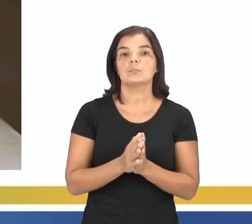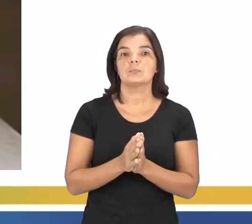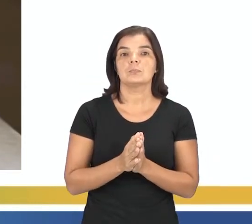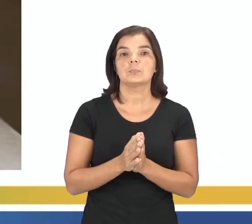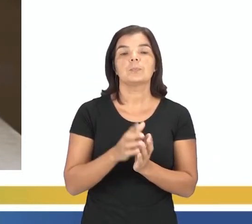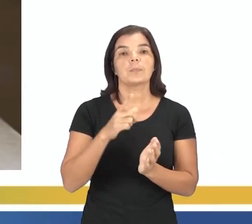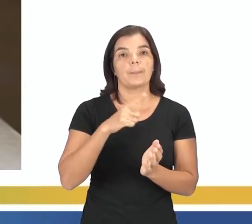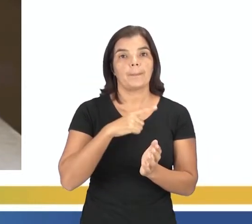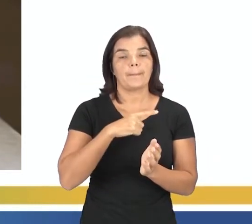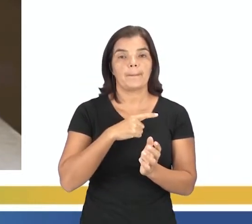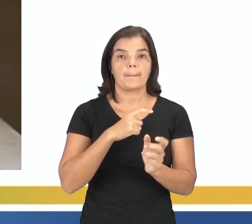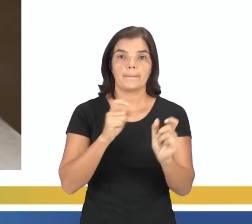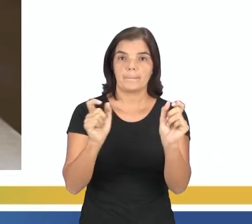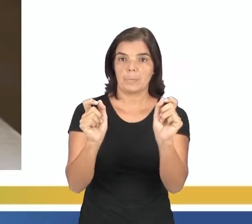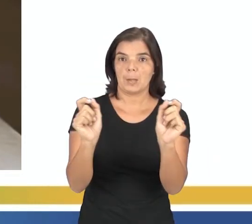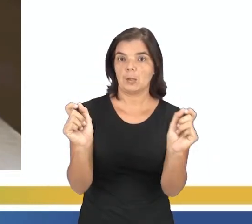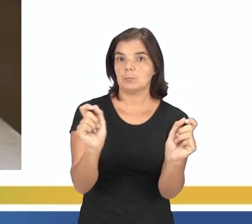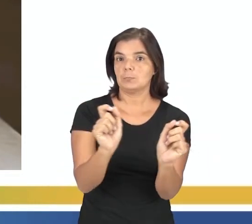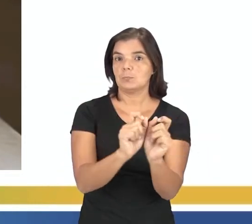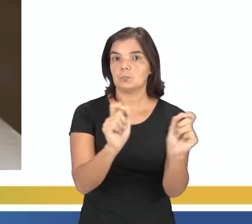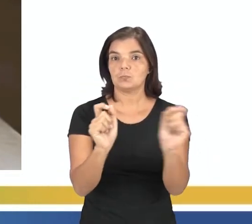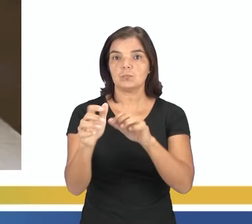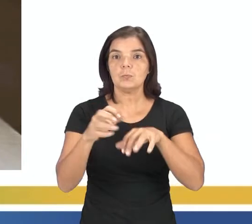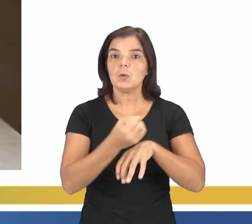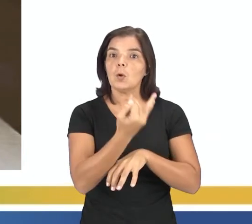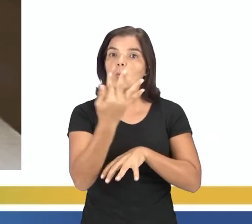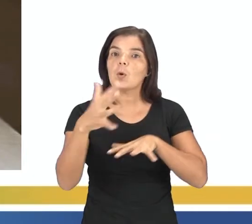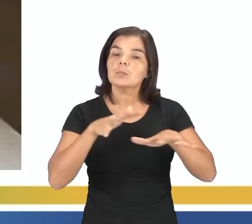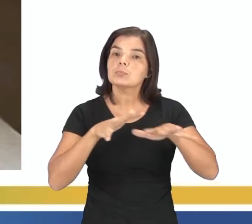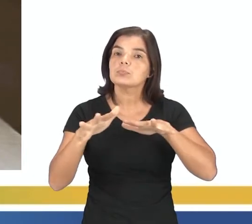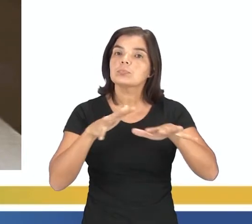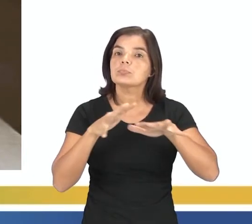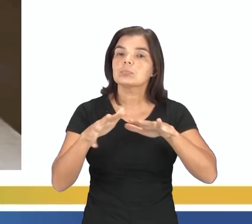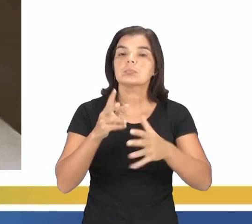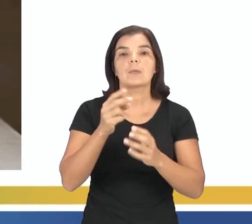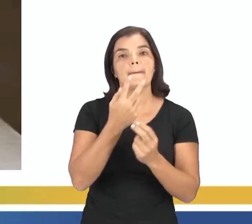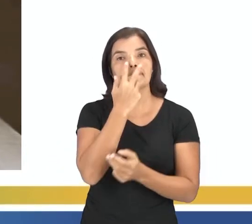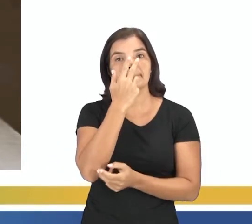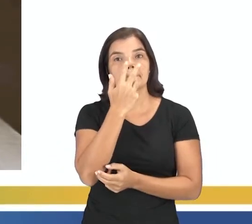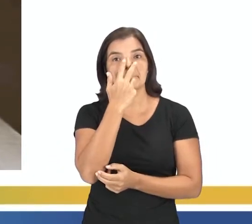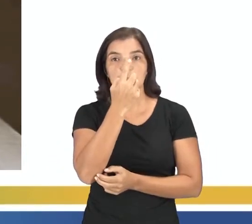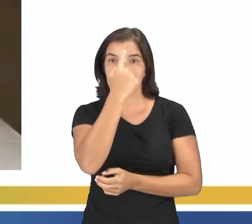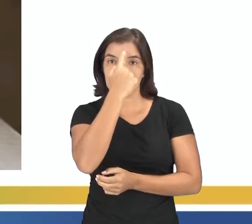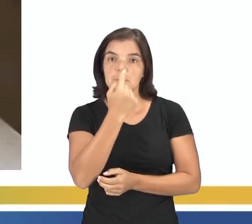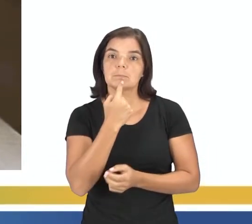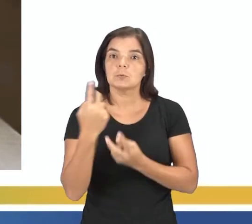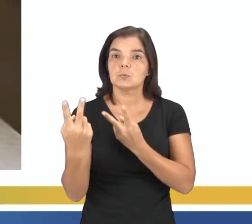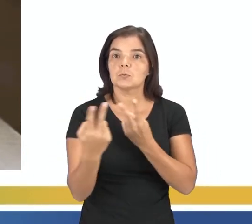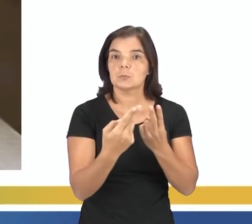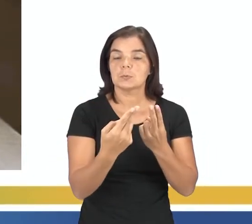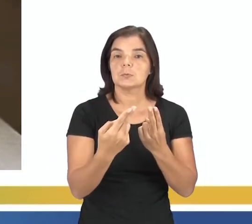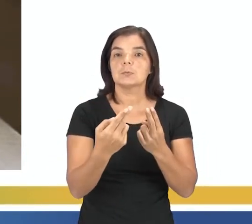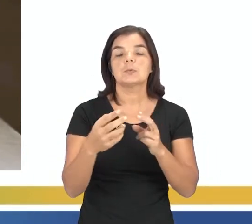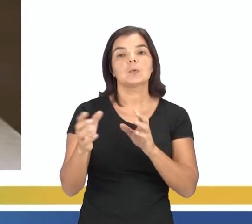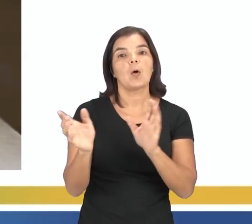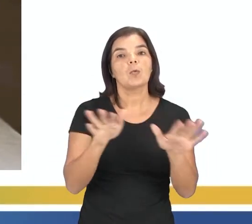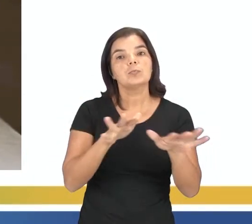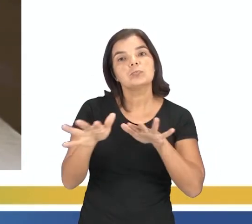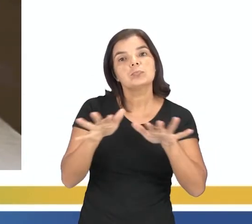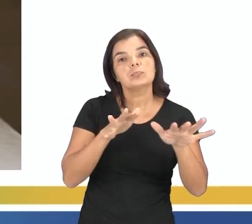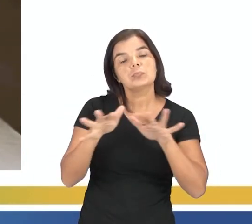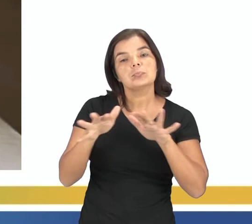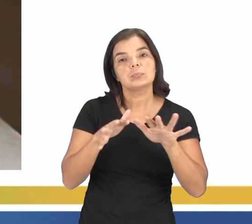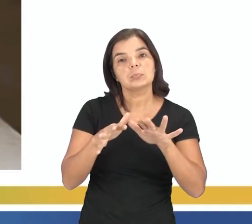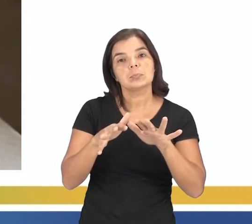que essa grandeza, quantidade de movimento, ela vai se conservar semelhante na imagem aqui. Então esse movimento ele